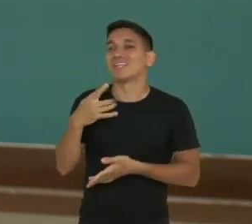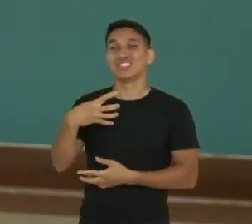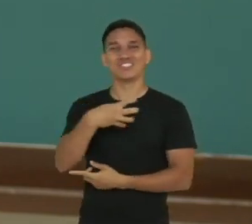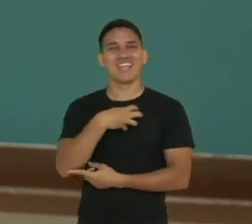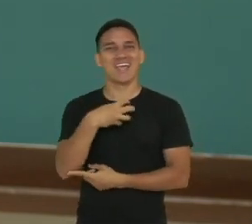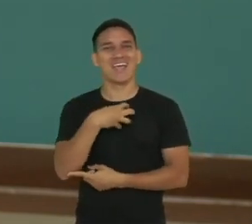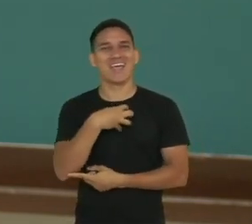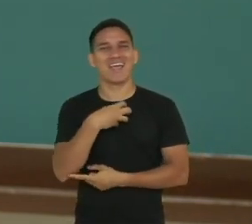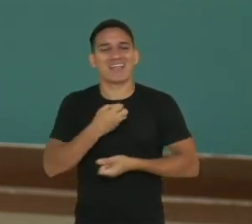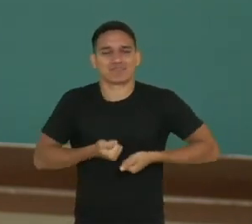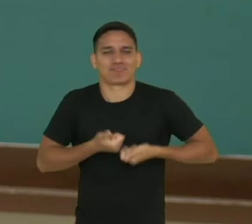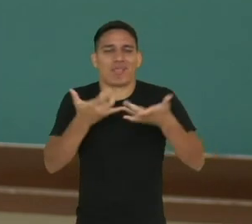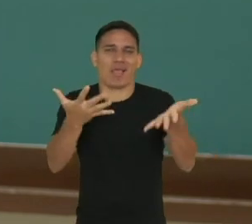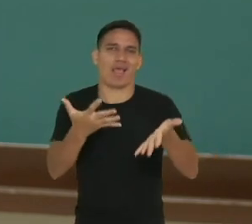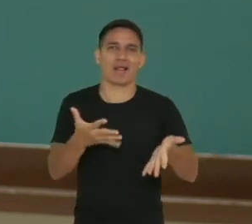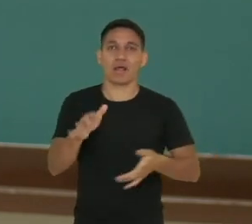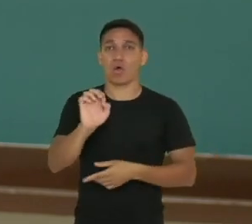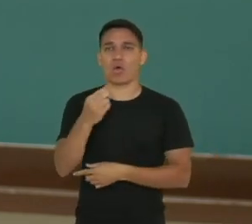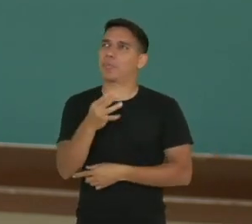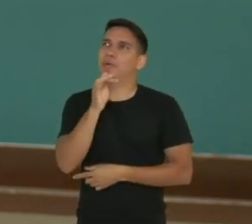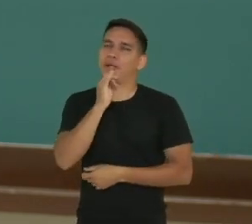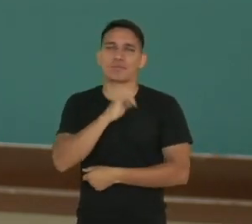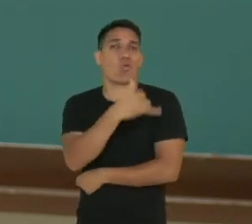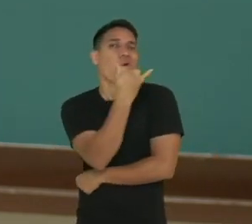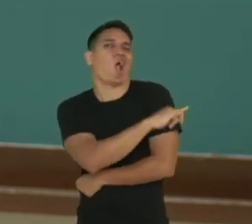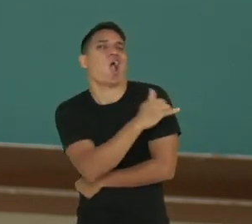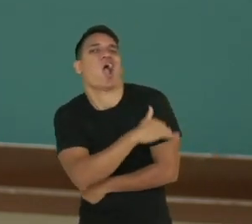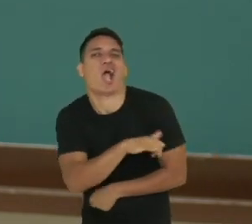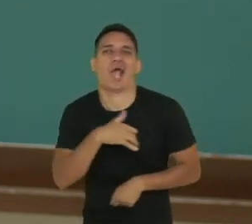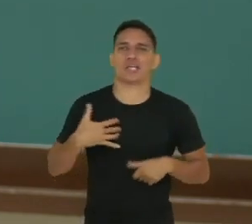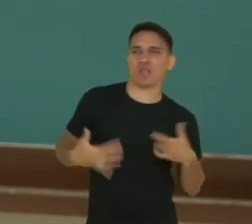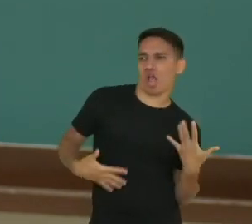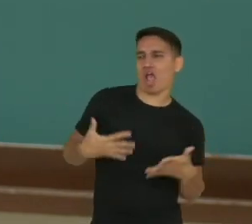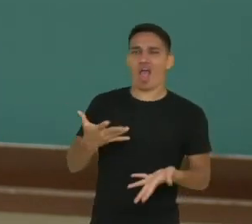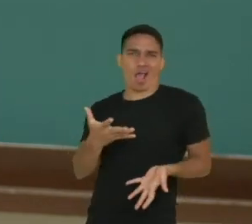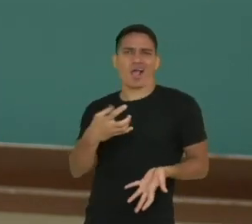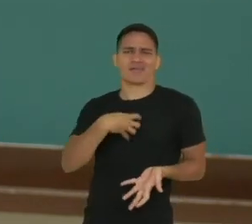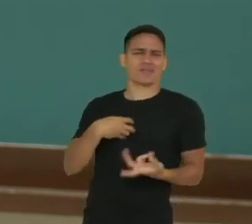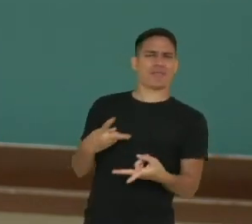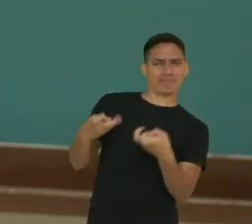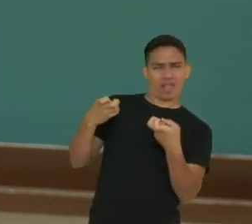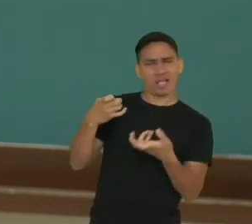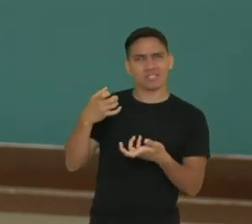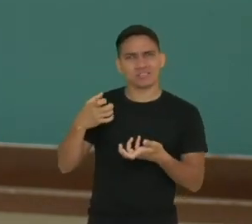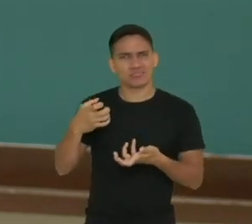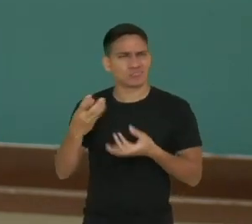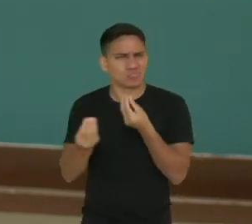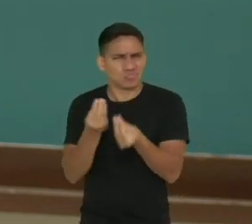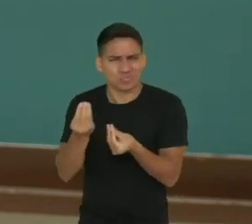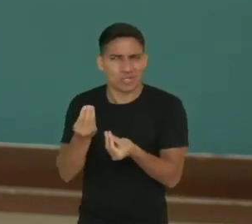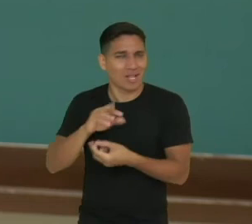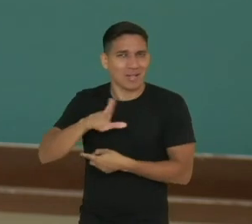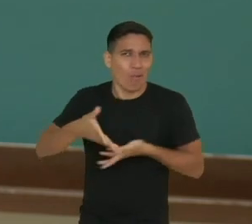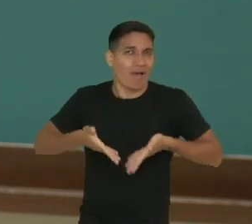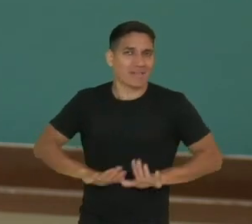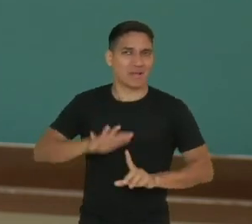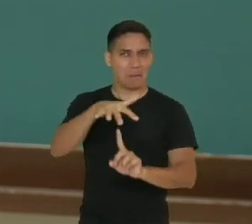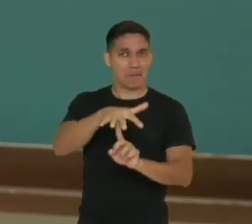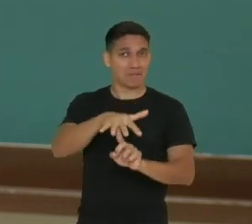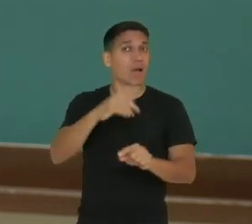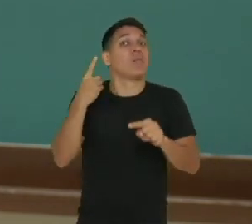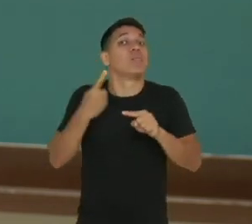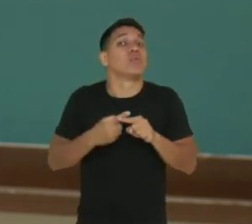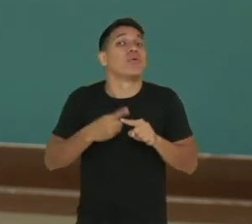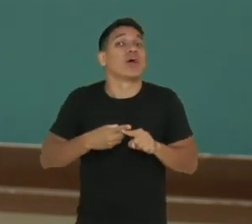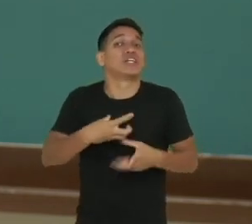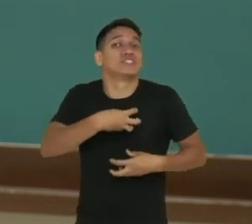sotaque ele é diferente, o carioca, né? Nós conseguimos perceber claramente que aquela pessoa não nasceu no Paraná,